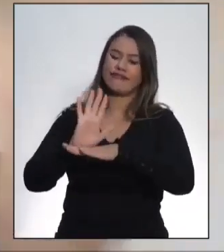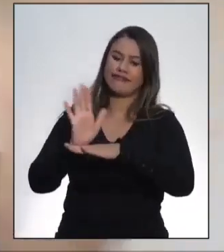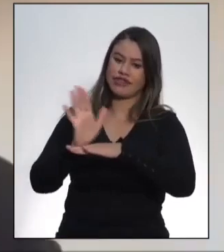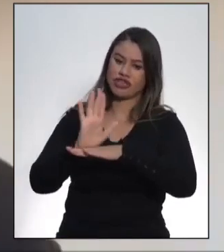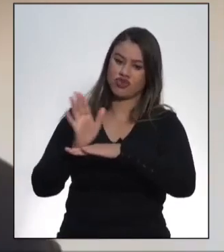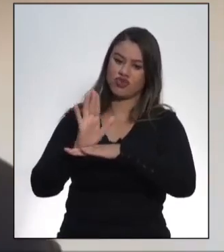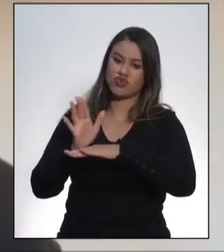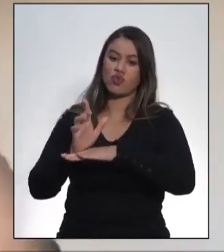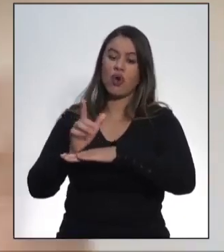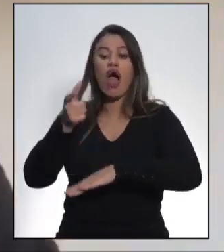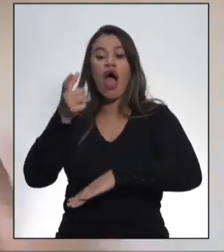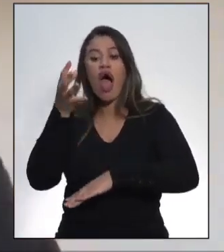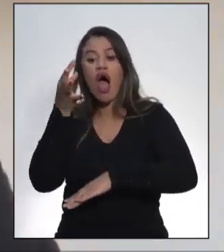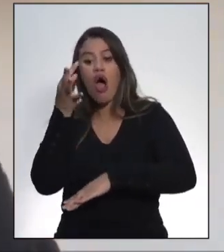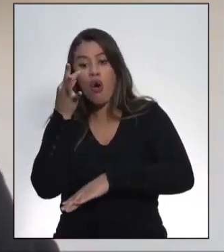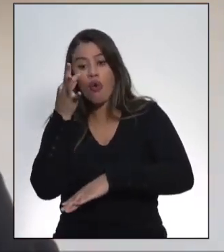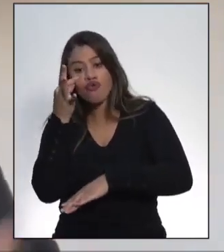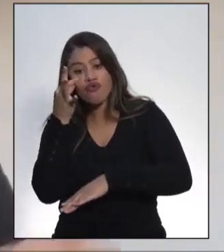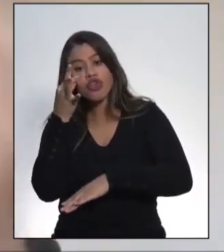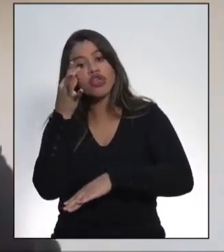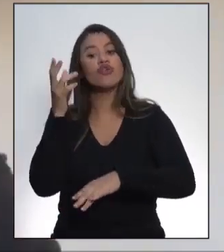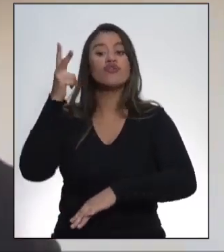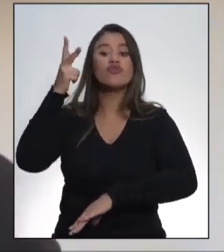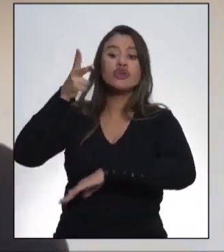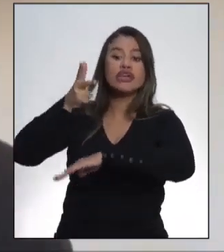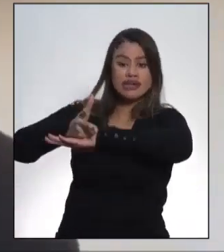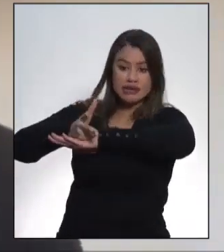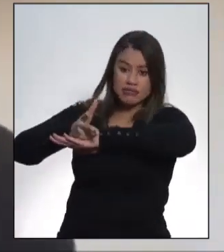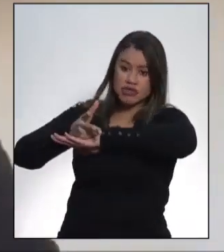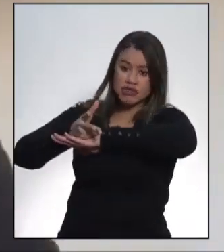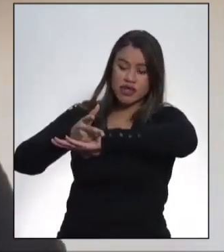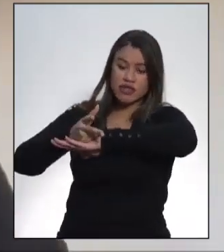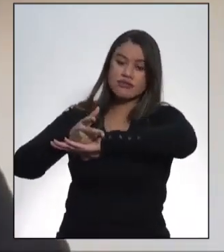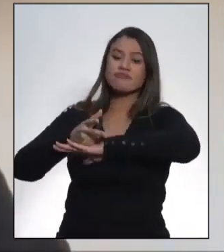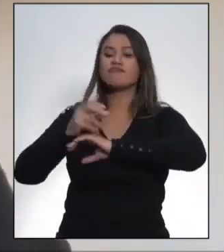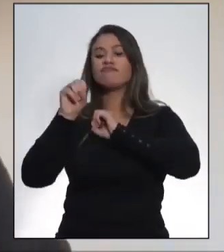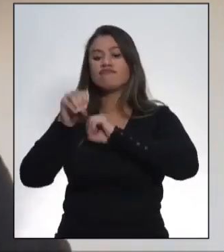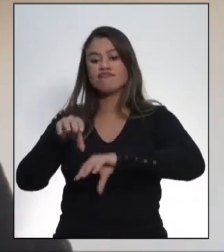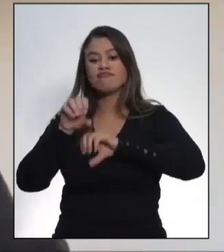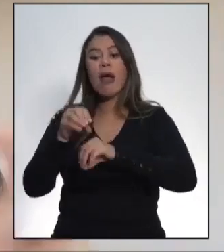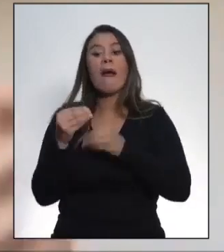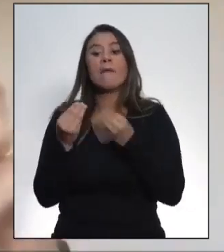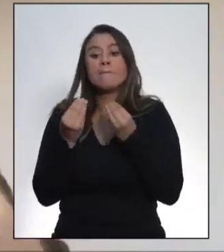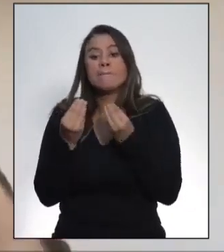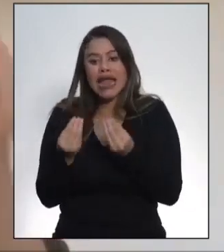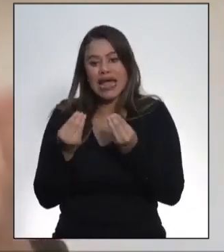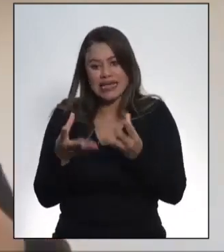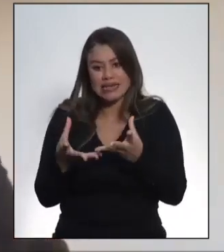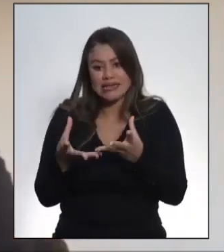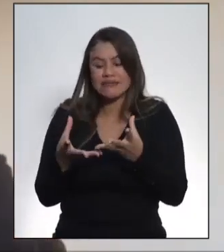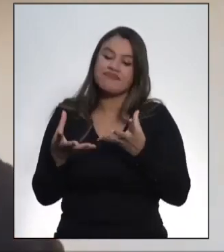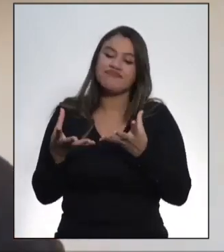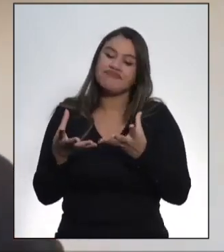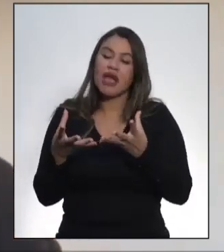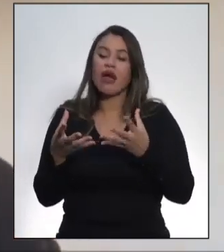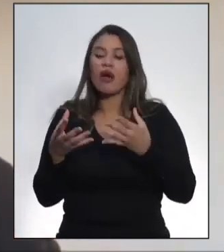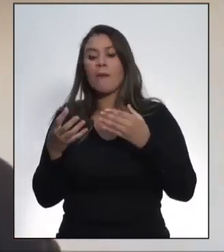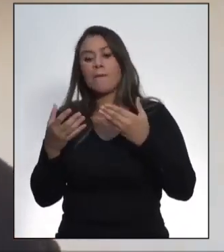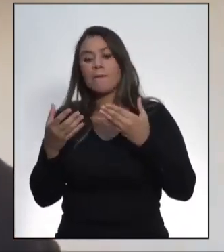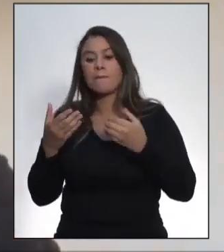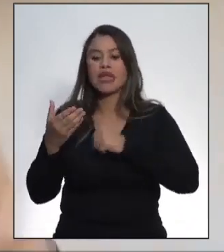gravadas sobre educação para ensino médio e para pré-vestibulares. Então, esse é o produto que a gente